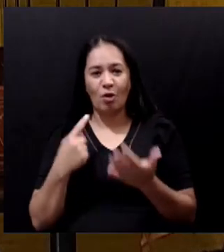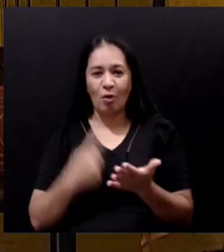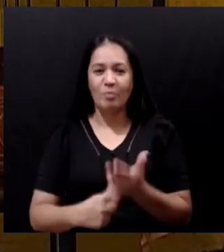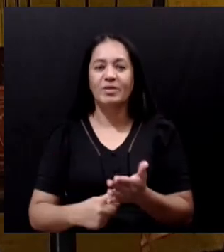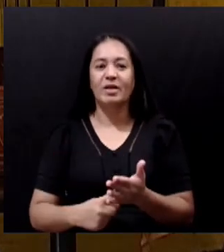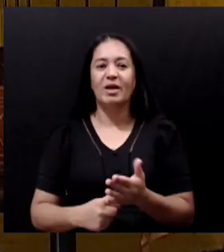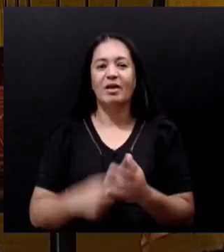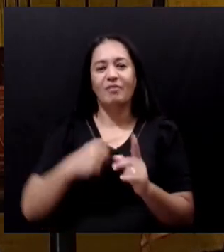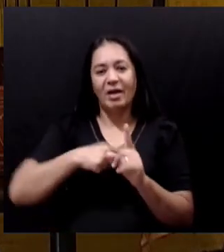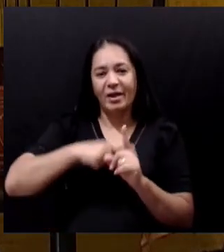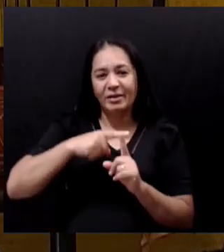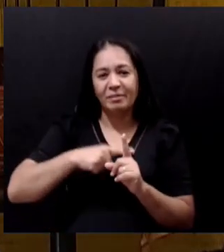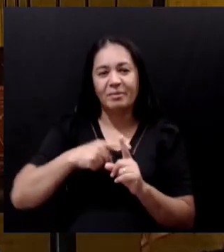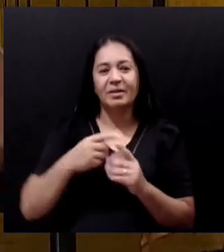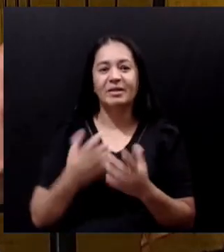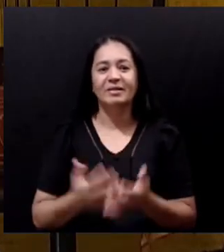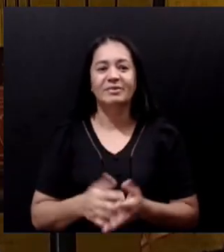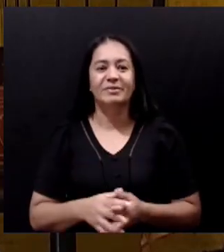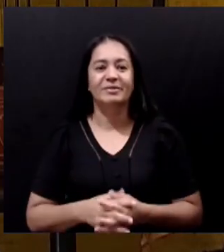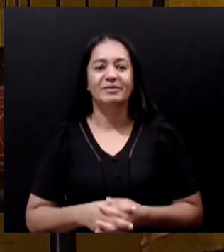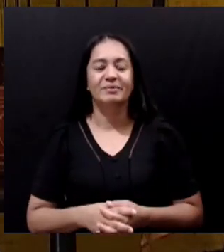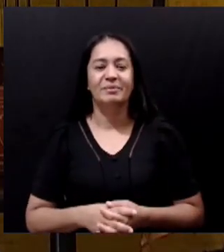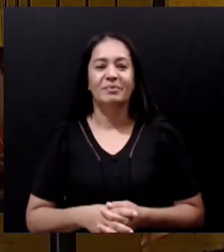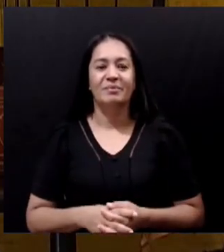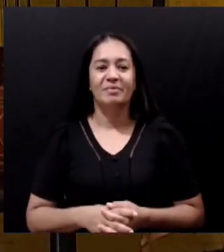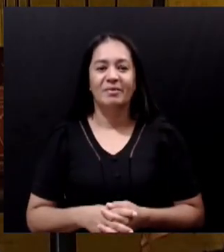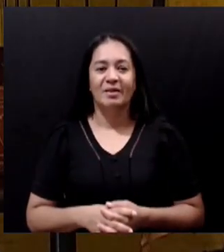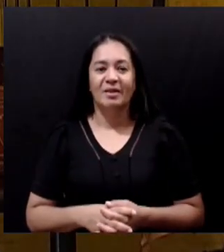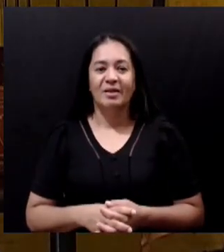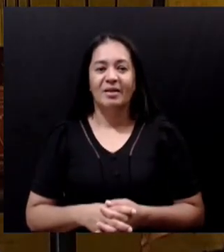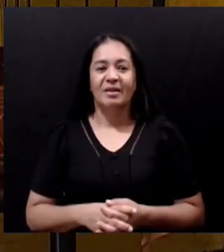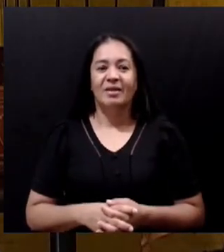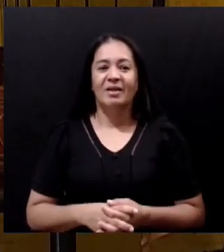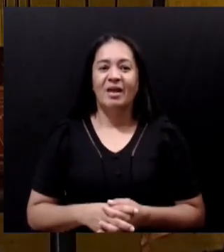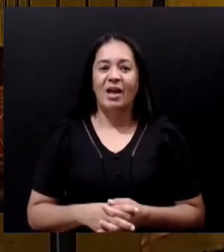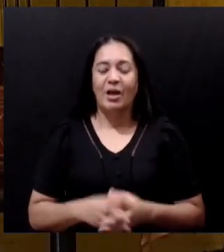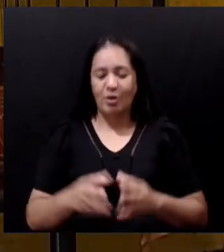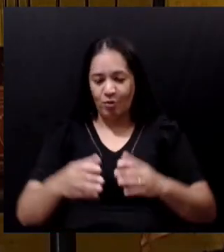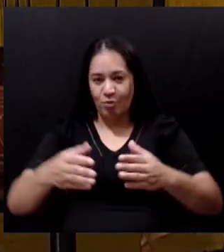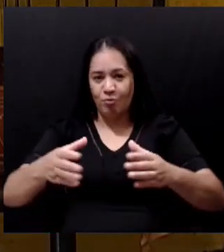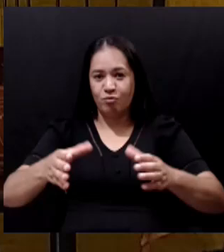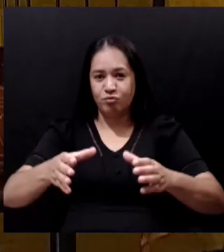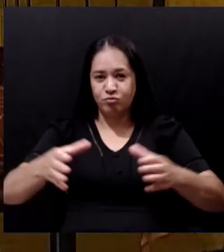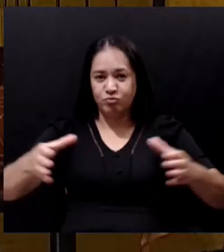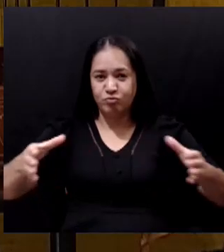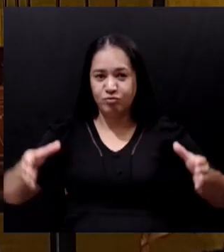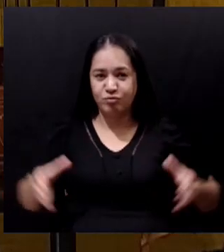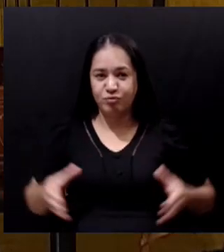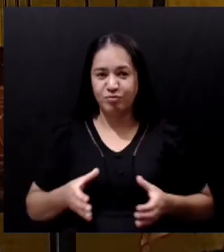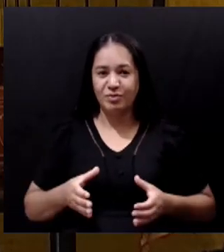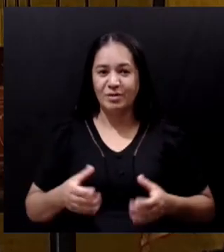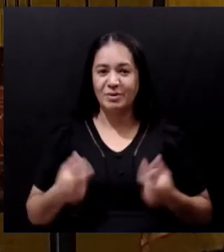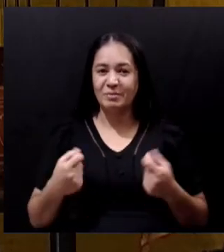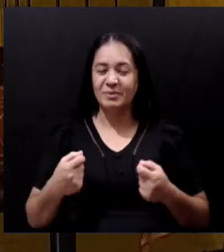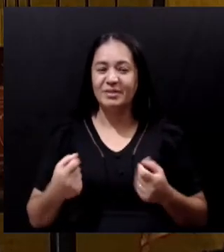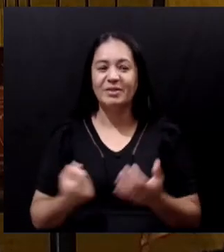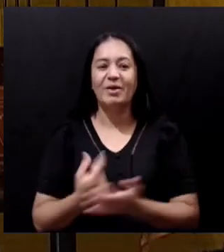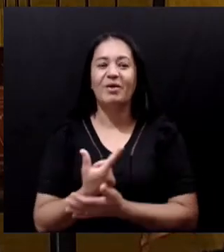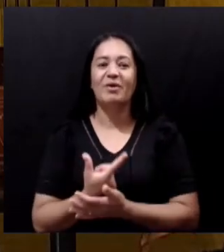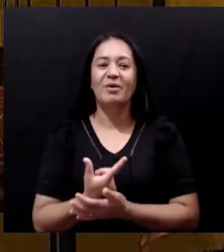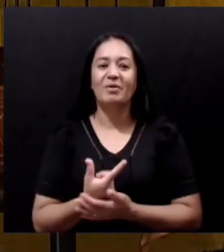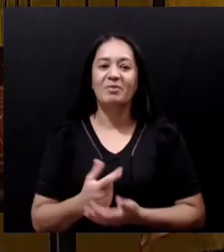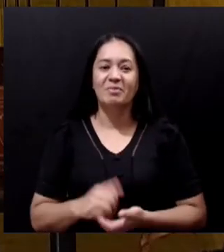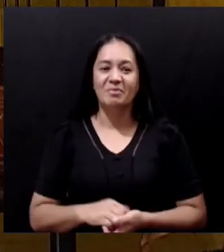óleo. Aí vamos para um tacho. Para esse tacho entrar, a gente teve que tirar a tampa do fogão. E